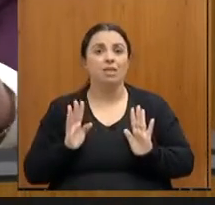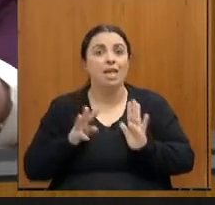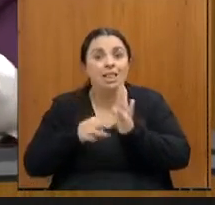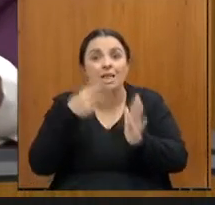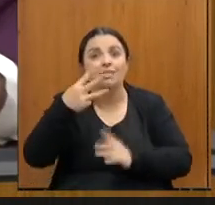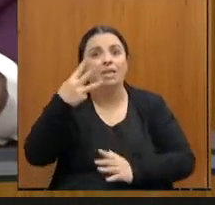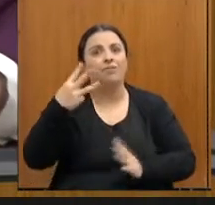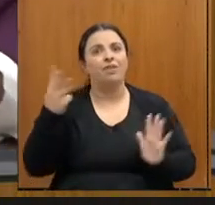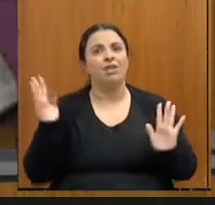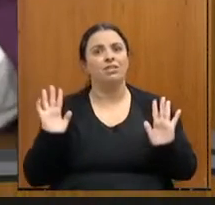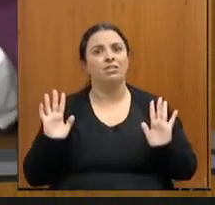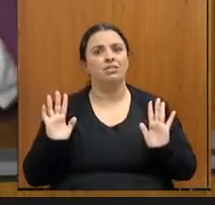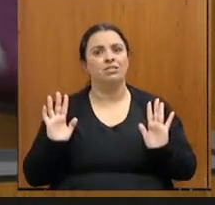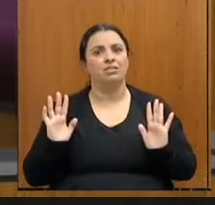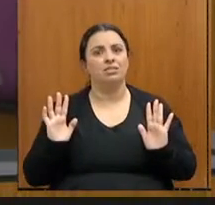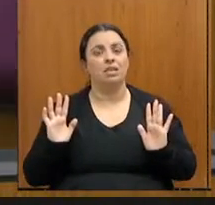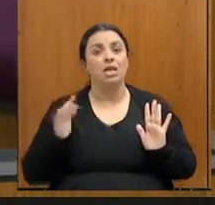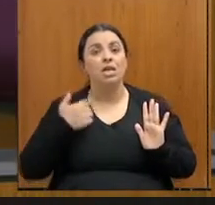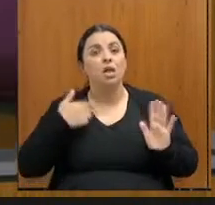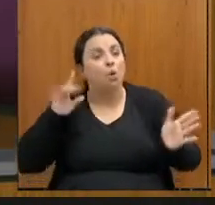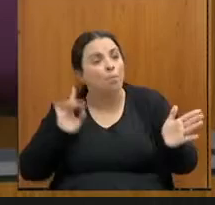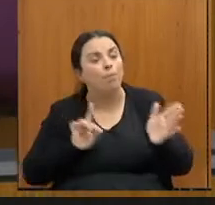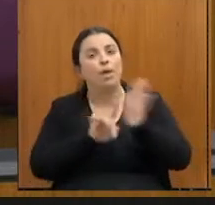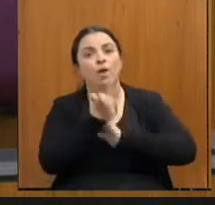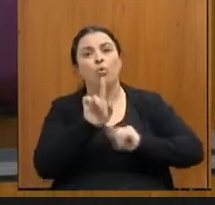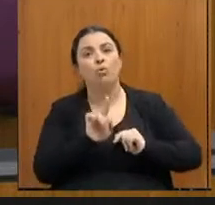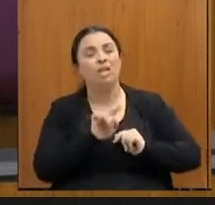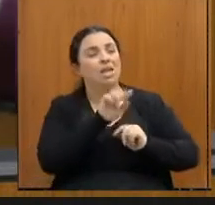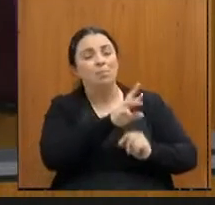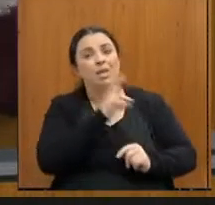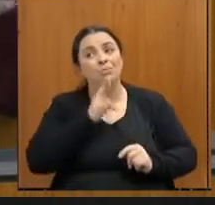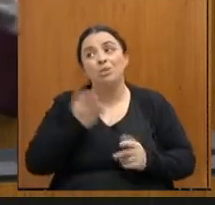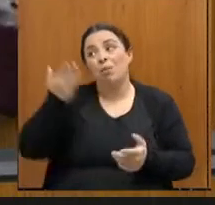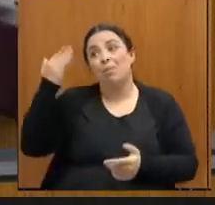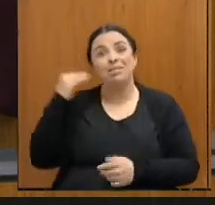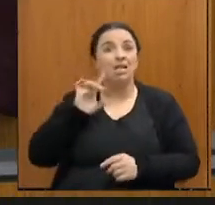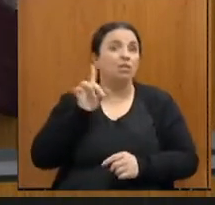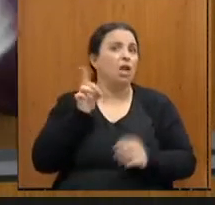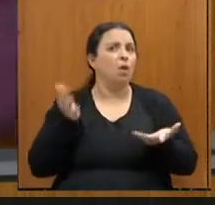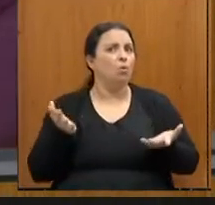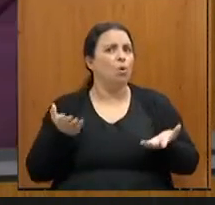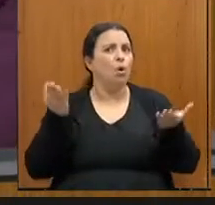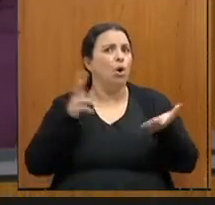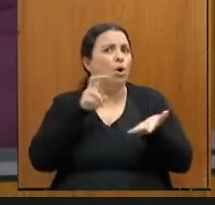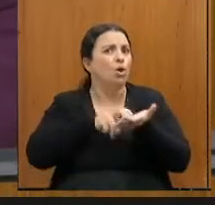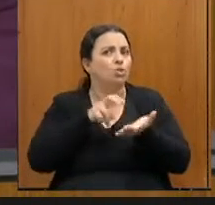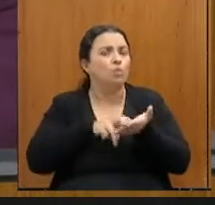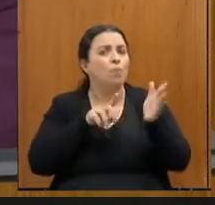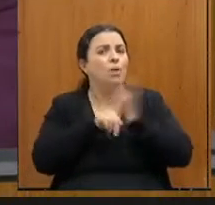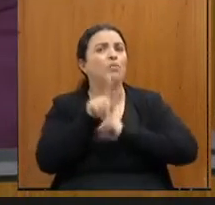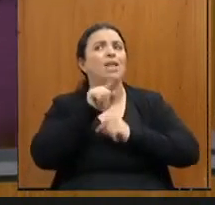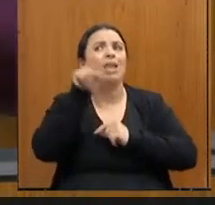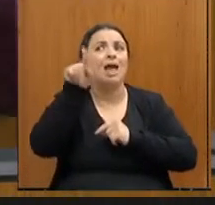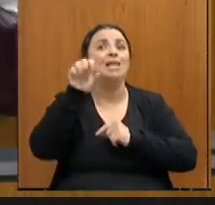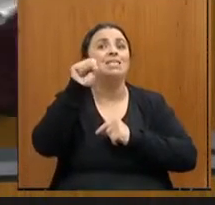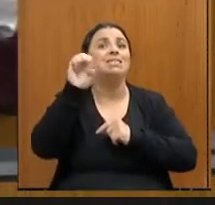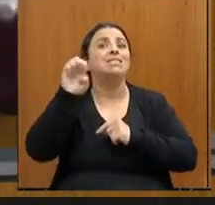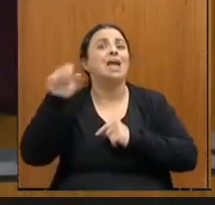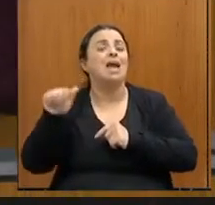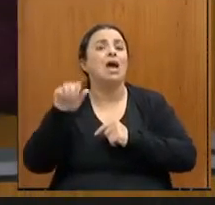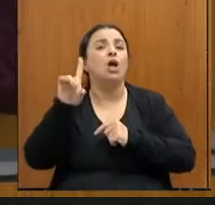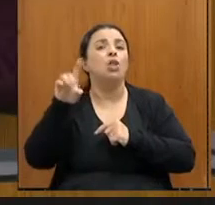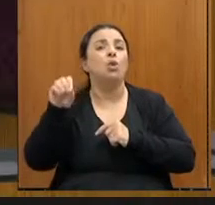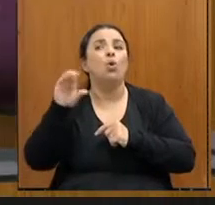a terceira vezes Líder que eu escuto isso hoje de manhã numa pergunta sobre a Serra do Curral eu